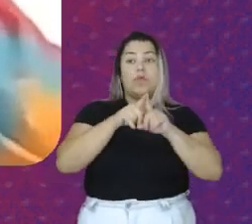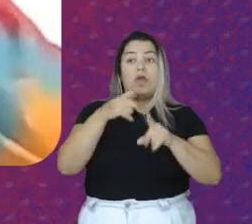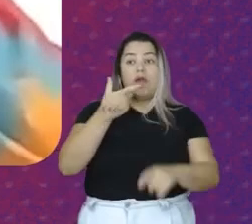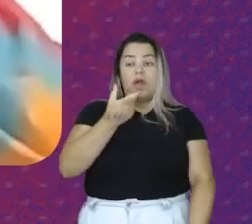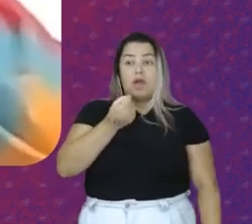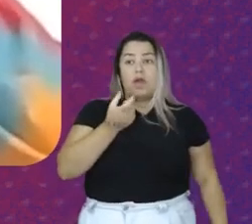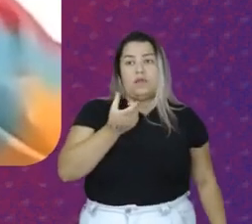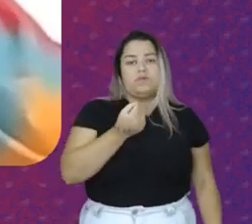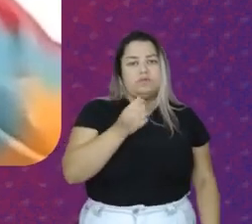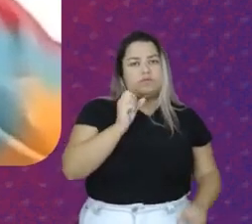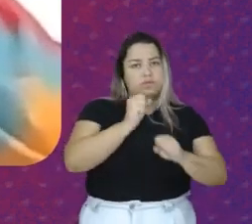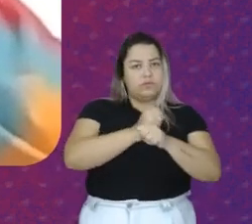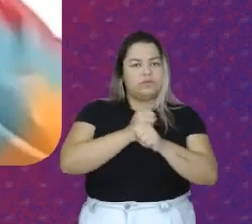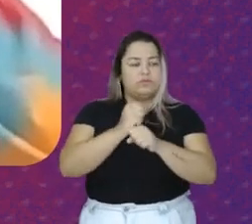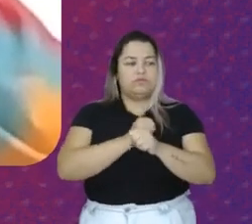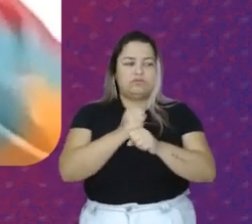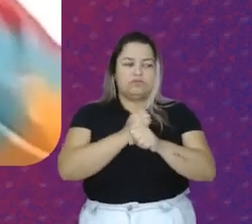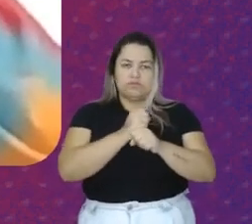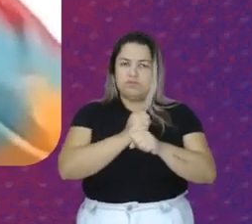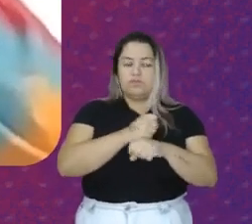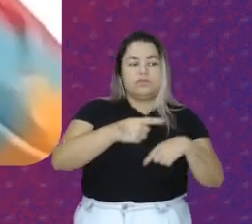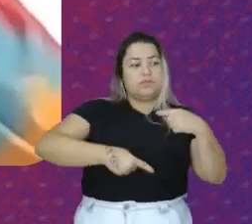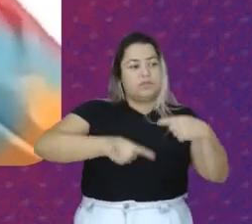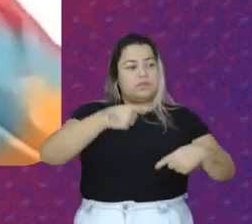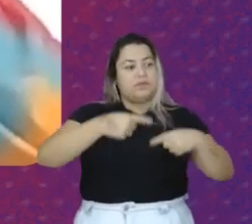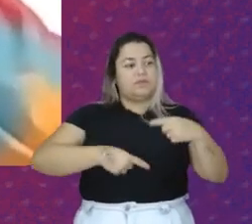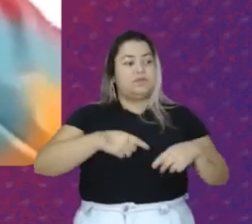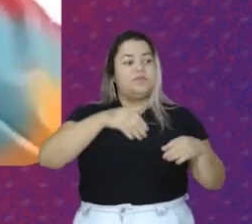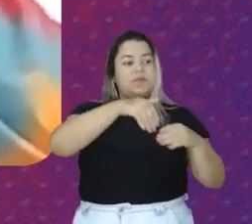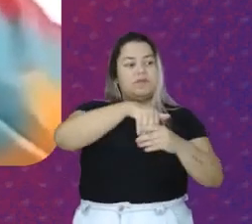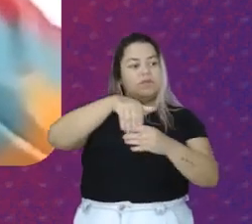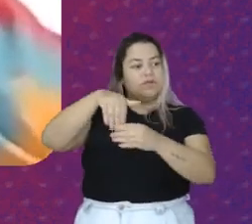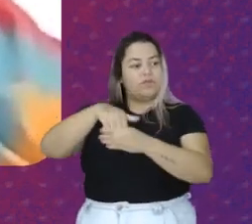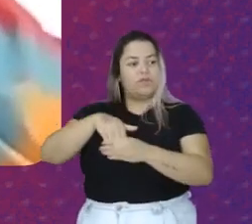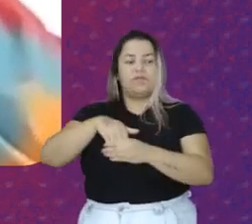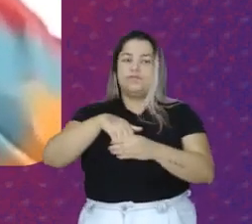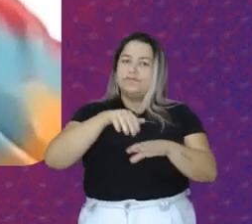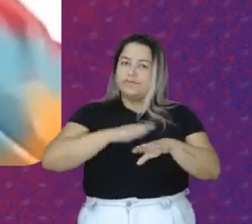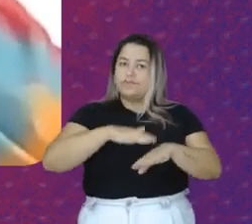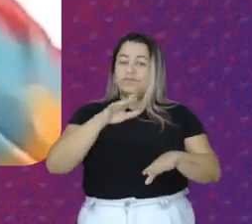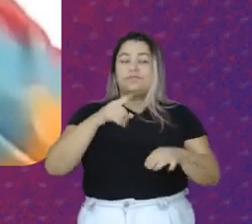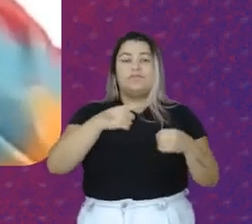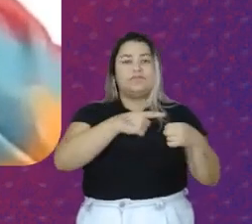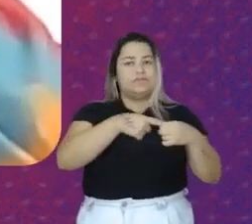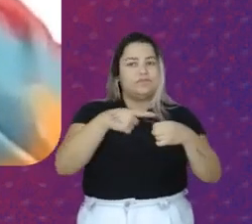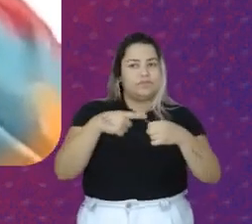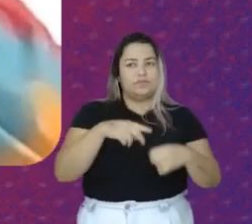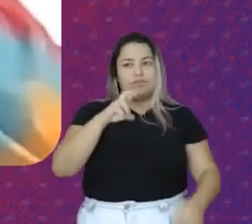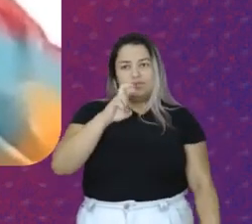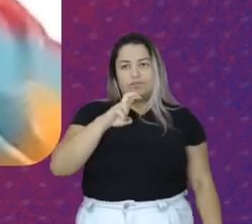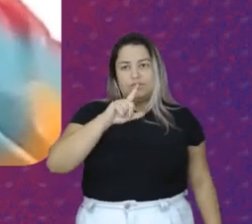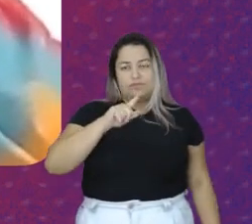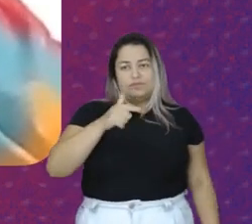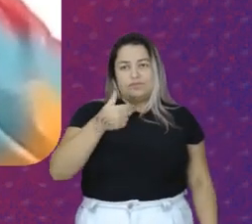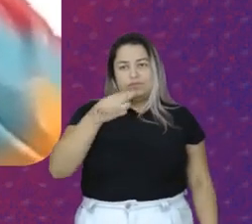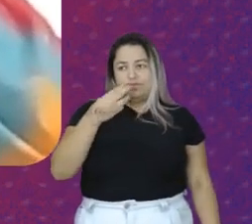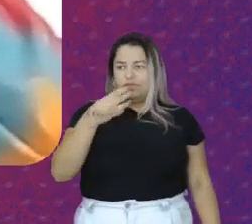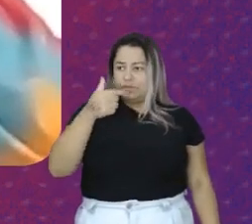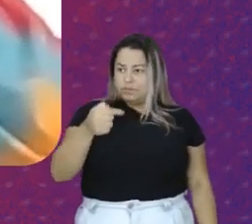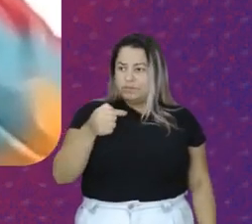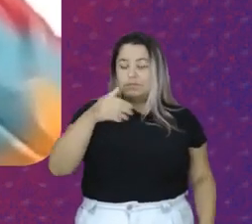20 anos. E nós tivemos uma vitória política e também eleitoral. Eu fui a mais votada da cidade, com 5.237